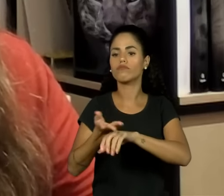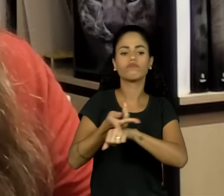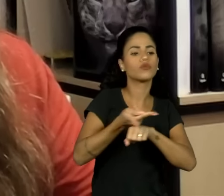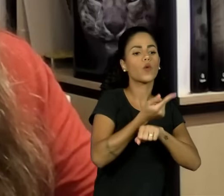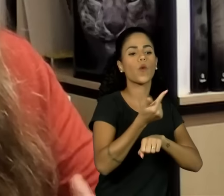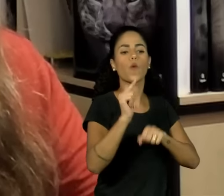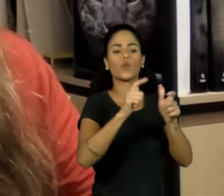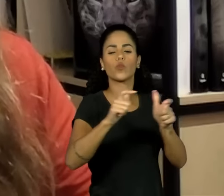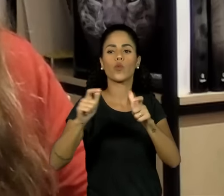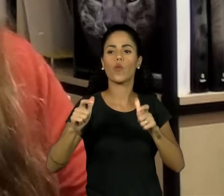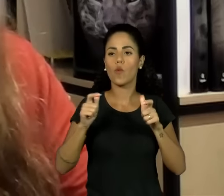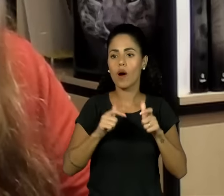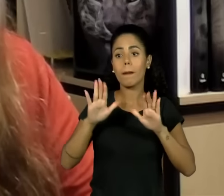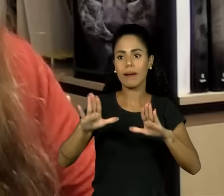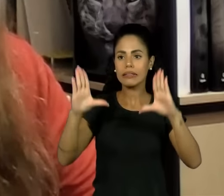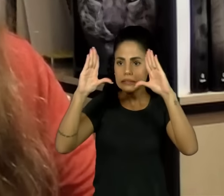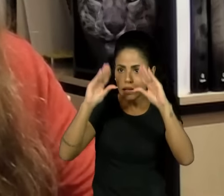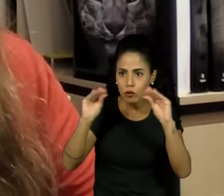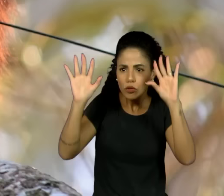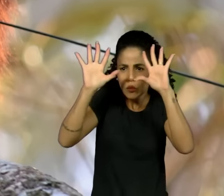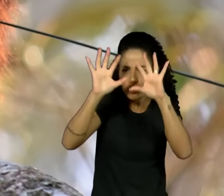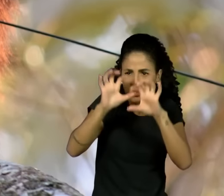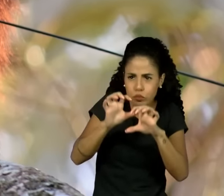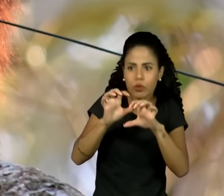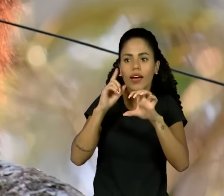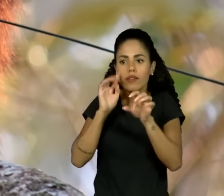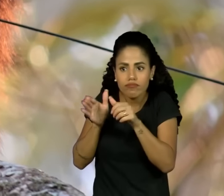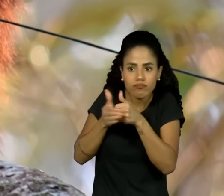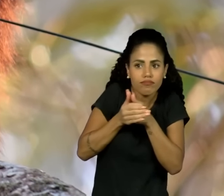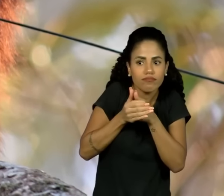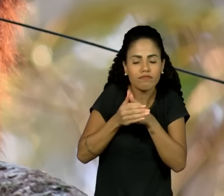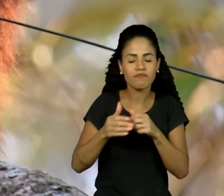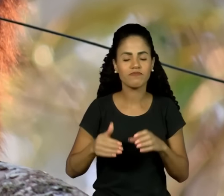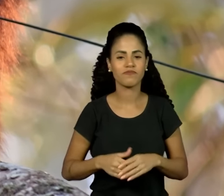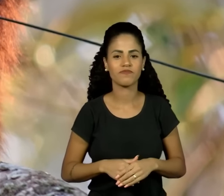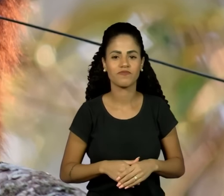ocos em dias de temperatura muito elevadas.